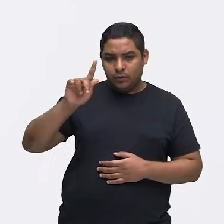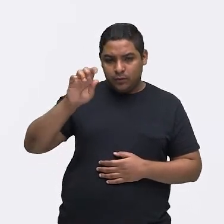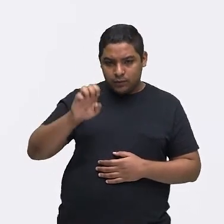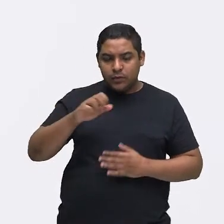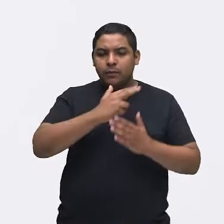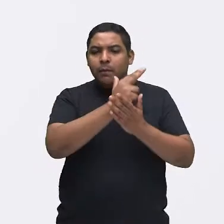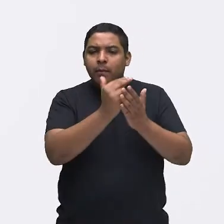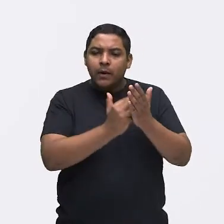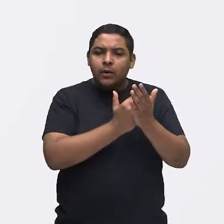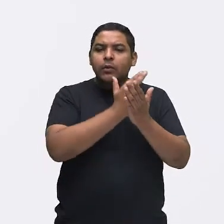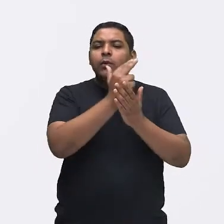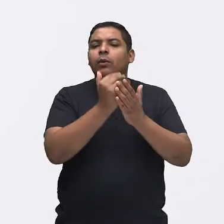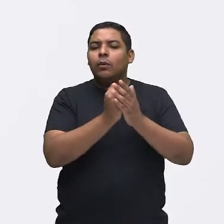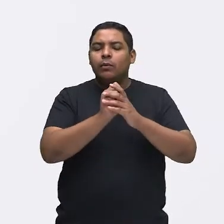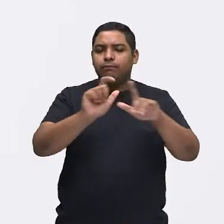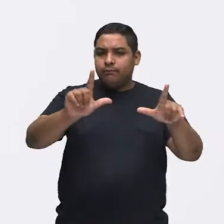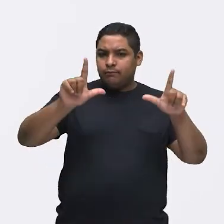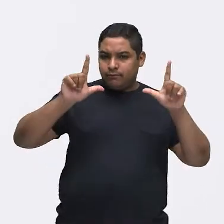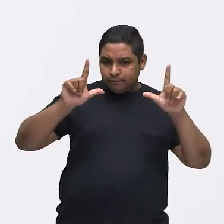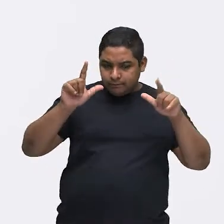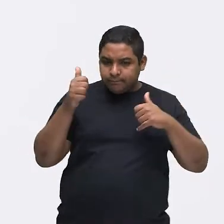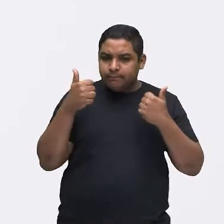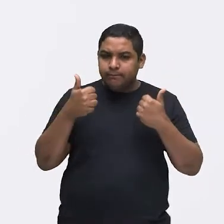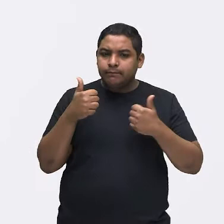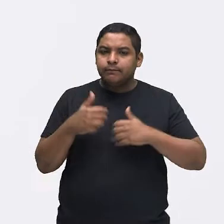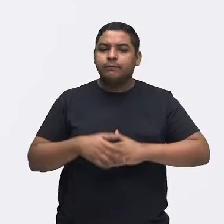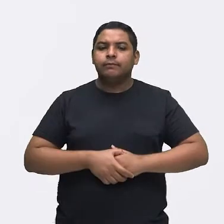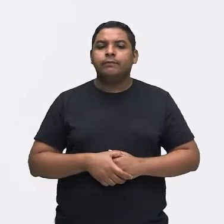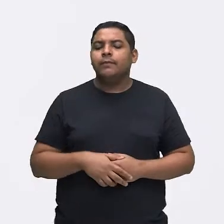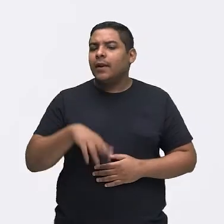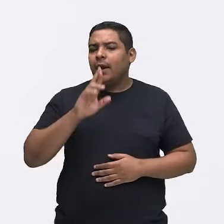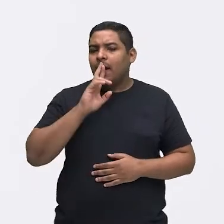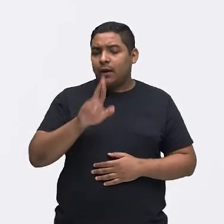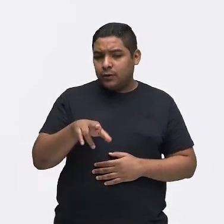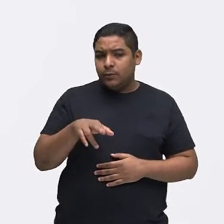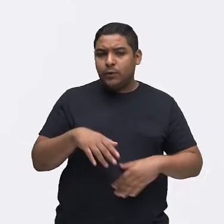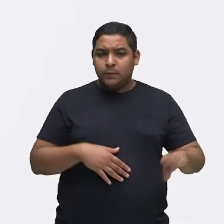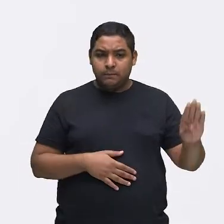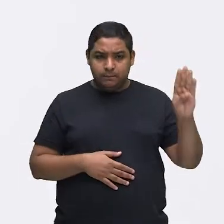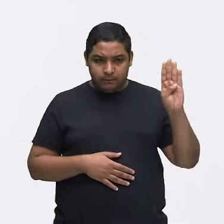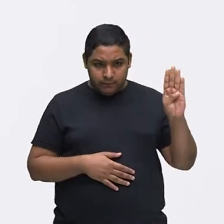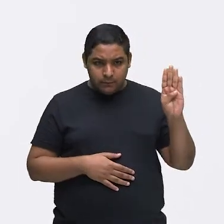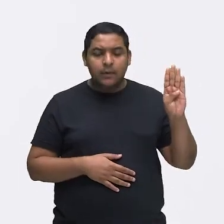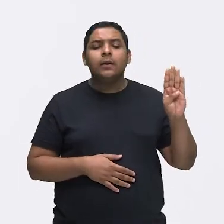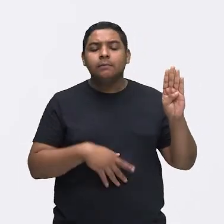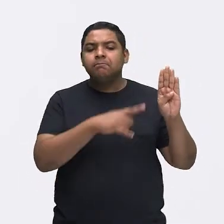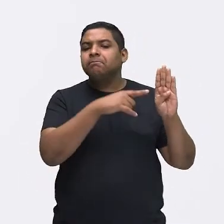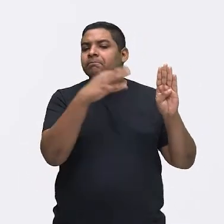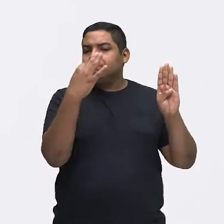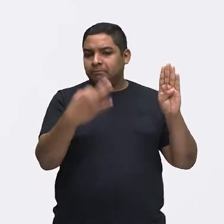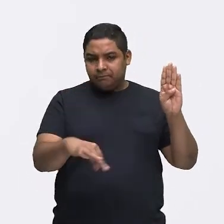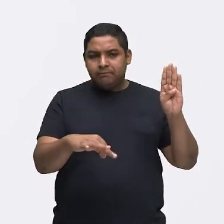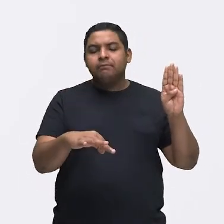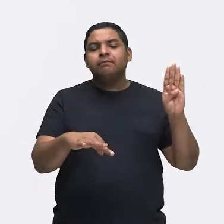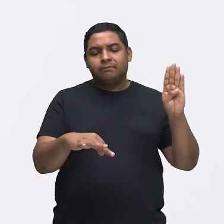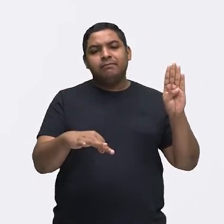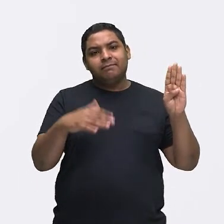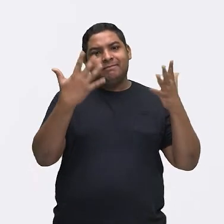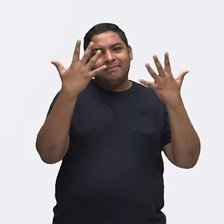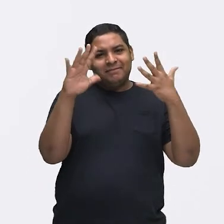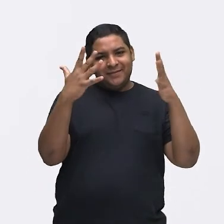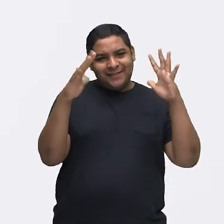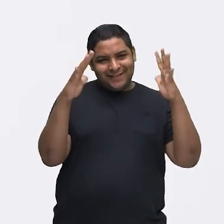pintou a obra dele foi pontilhismo. Então, quem respondeu a letra B, respondeu corretamente. Parabéns